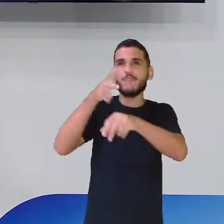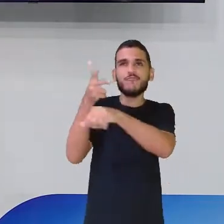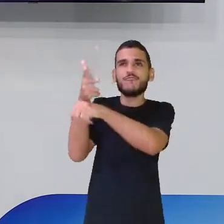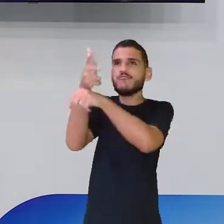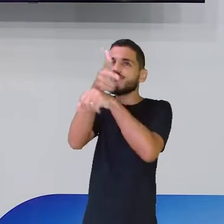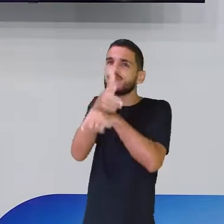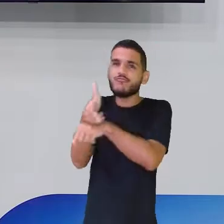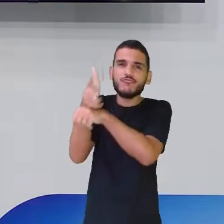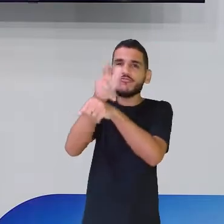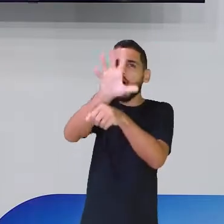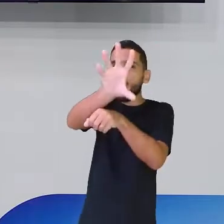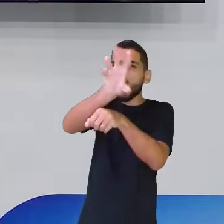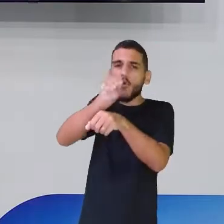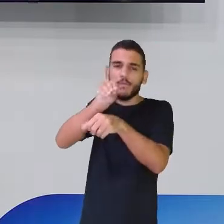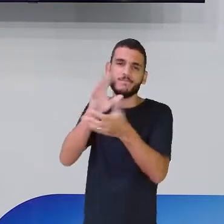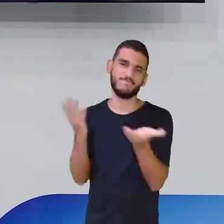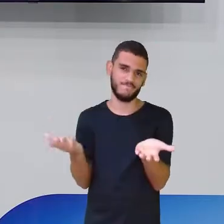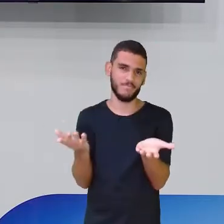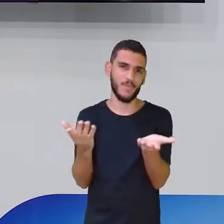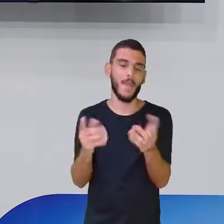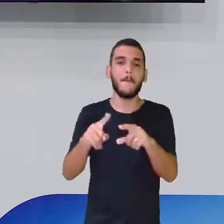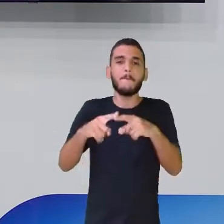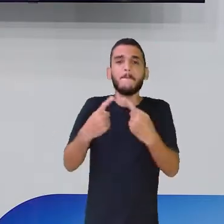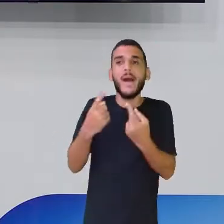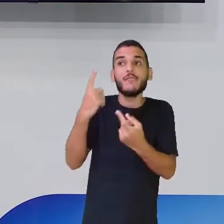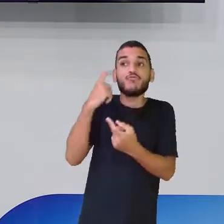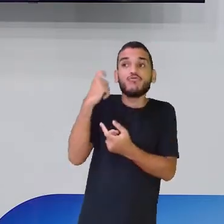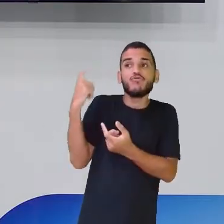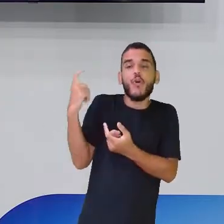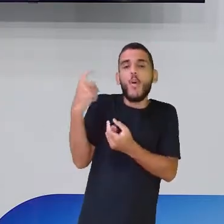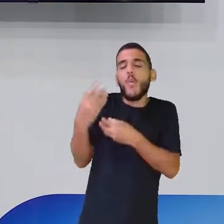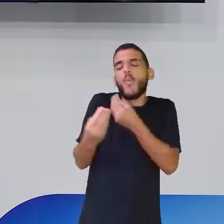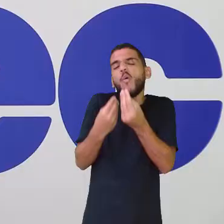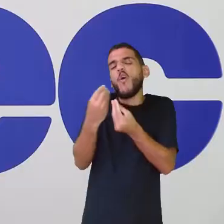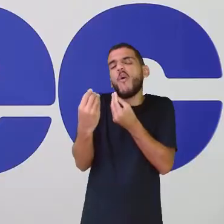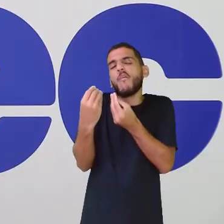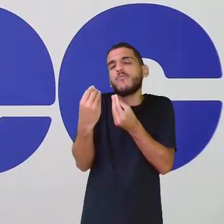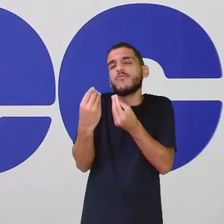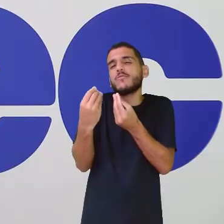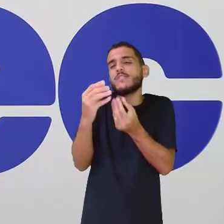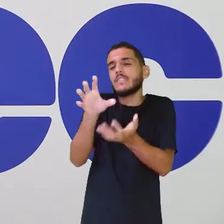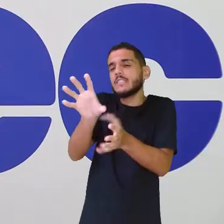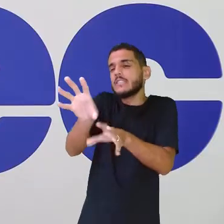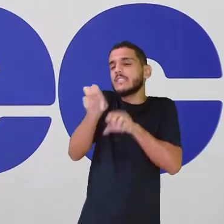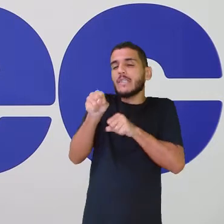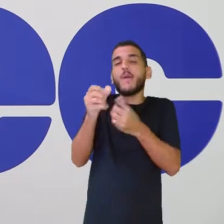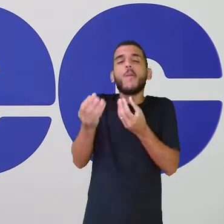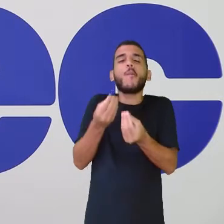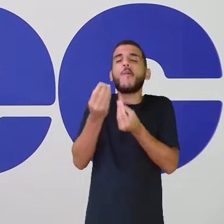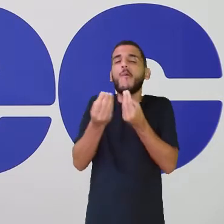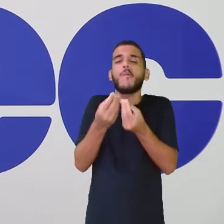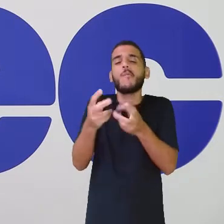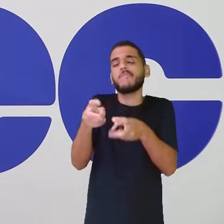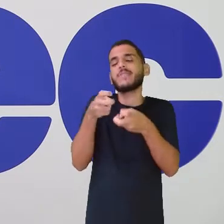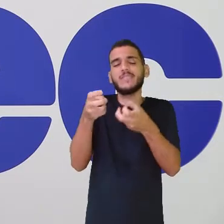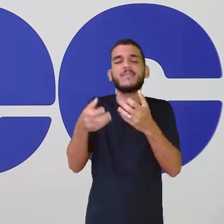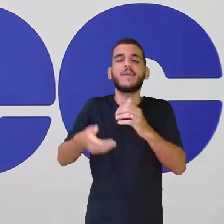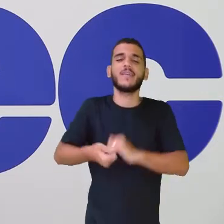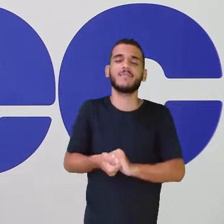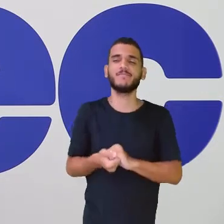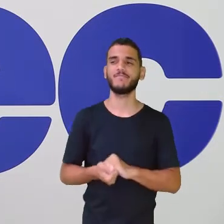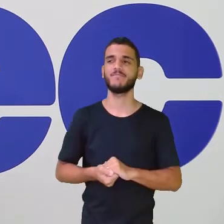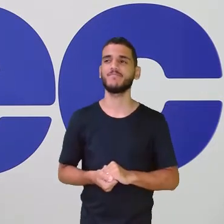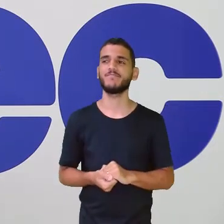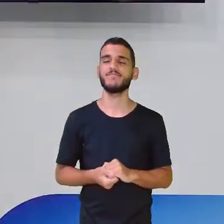né, mas a gente usa essa palavra de um jeito meio troncho. É porque não é palpável, né, aí a gente tem... Mas é real, é muito real. É